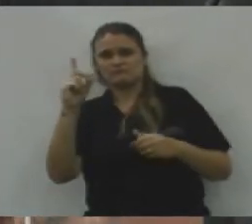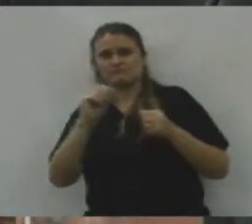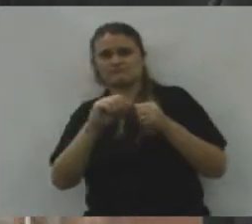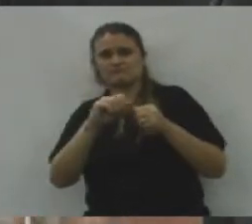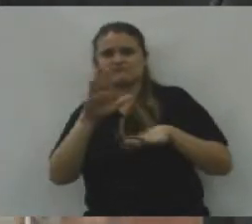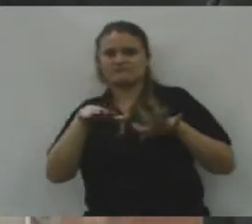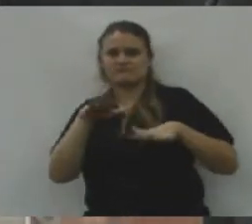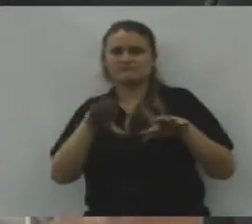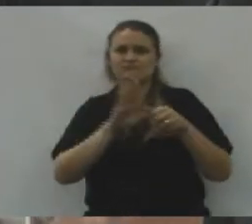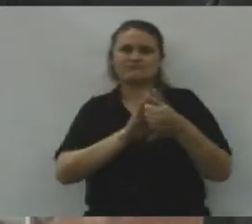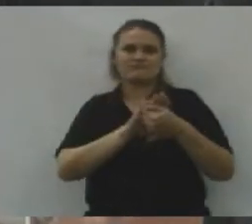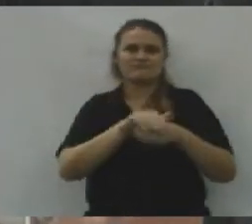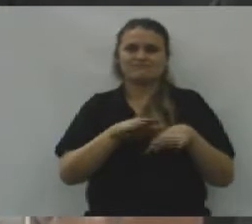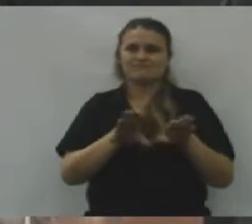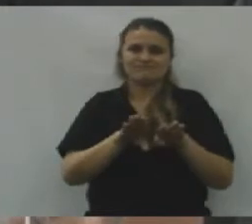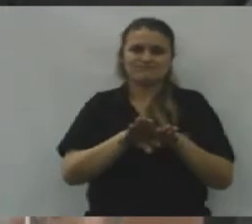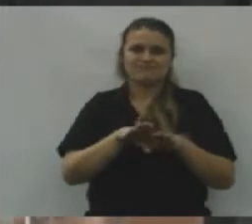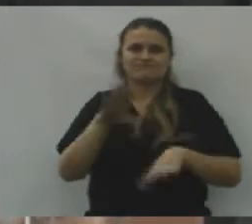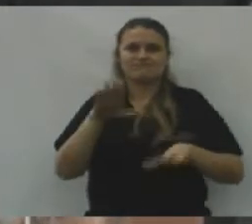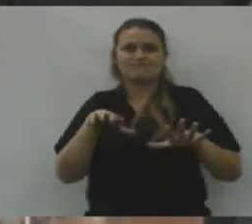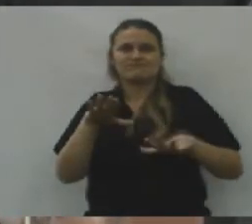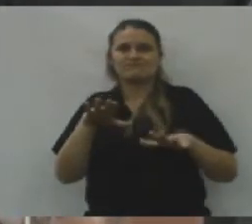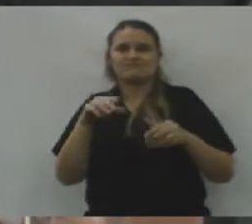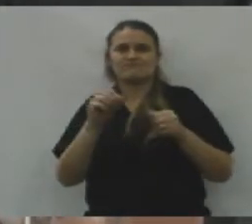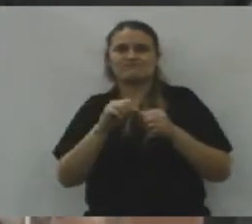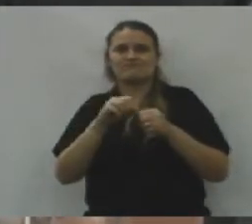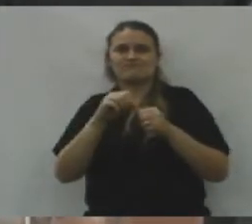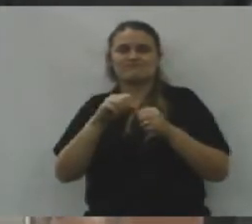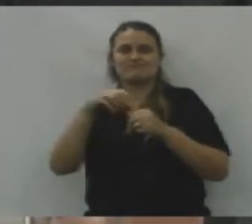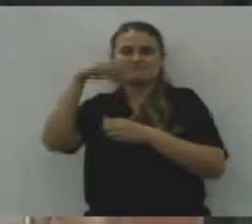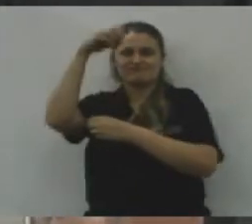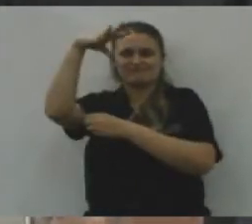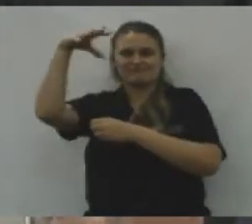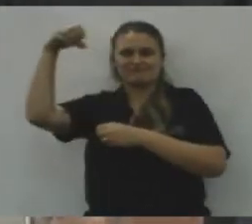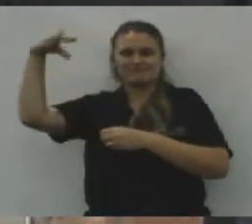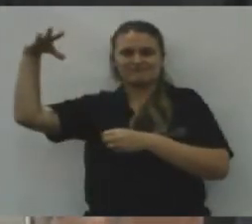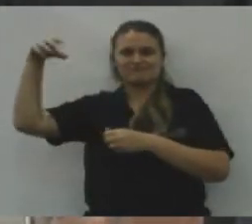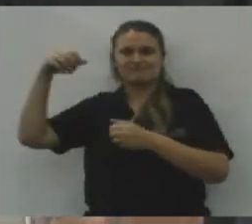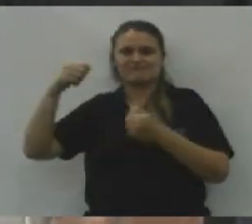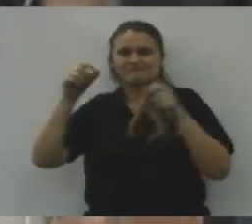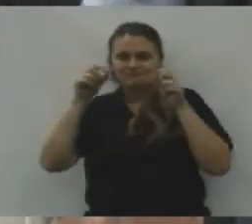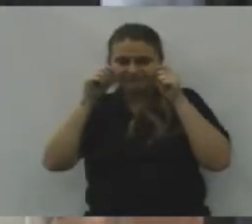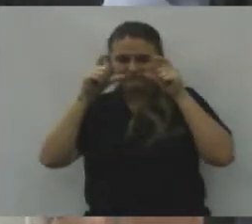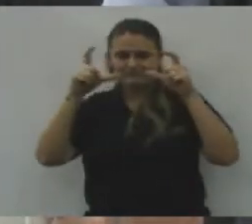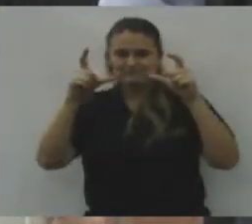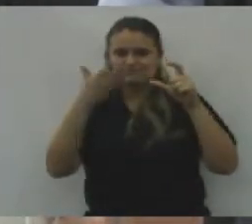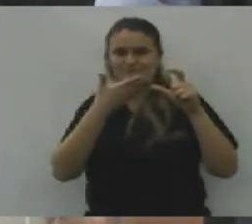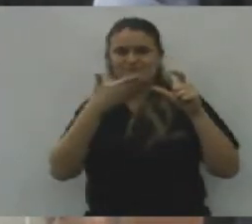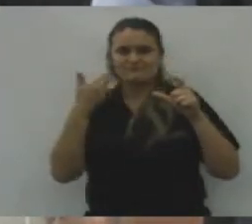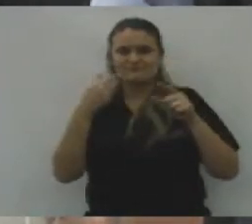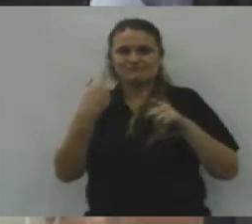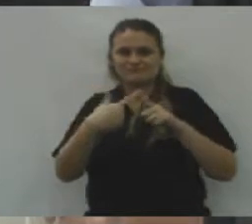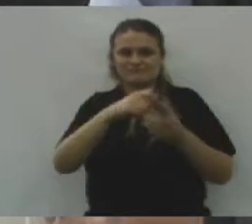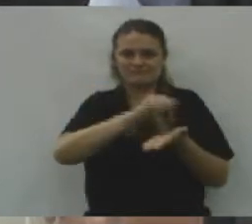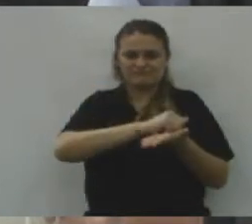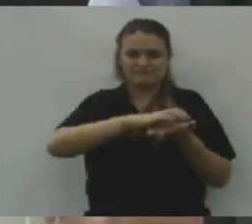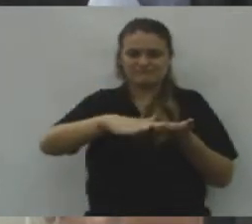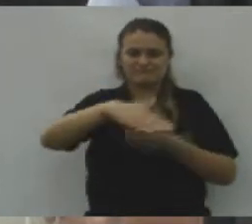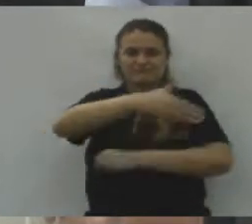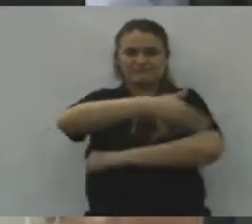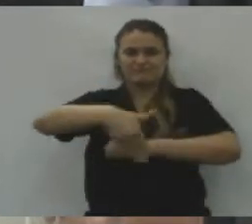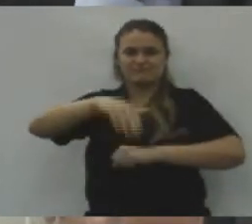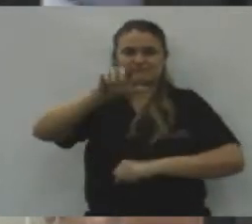não vai dar, a não ser que eles coloquem umas lanternas no capacete e enxerguem um pouquinho melhor, porque o asfalto da Luiz